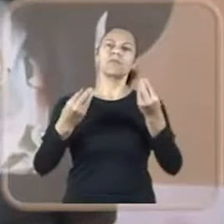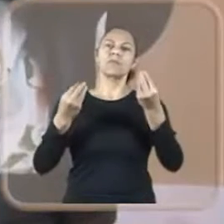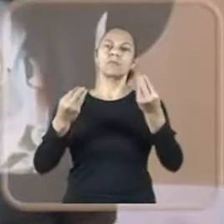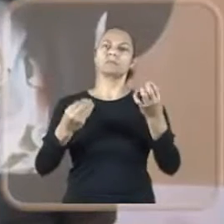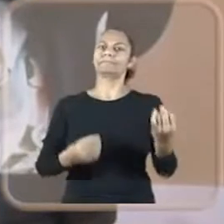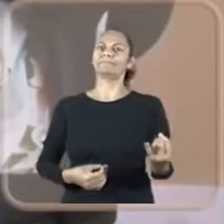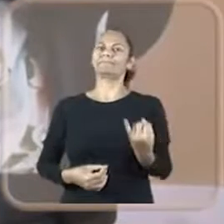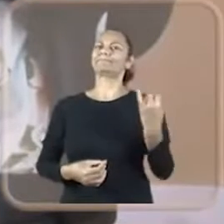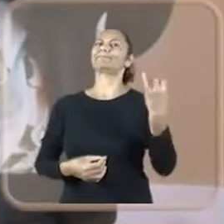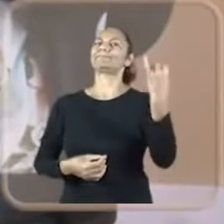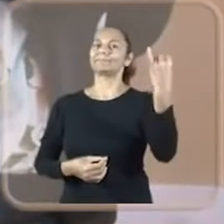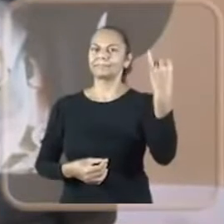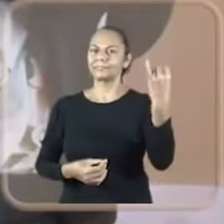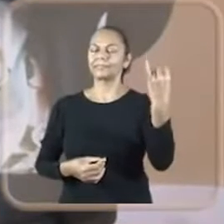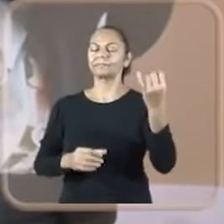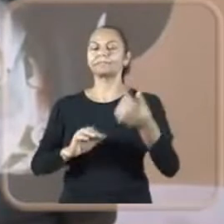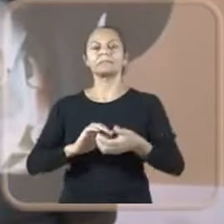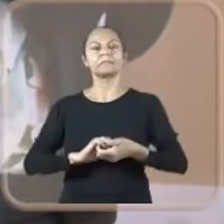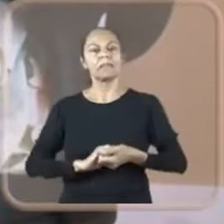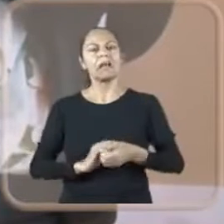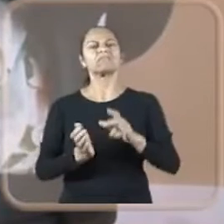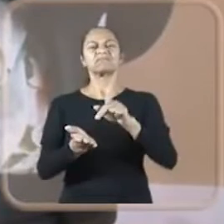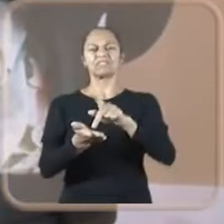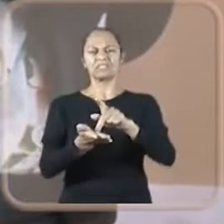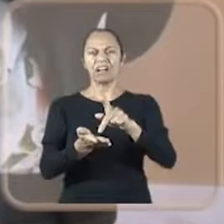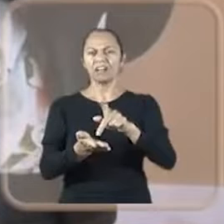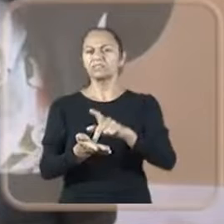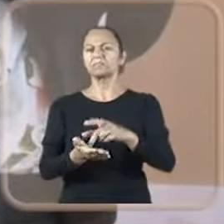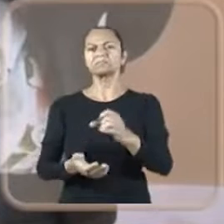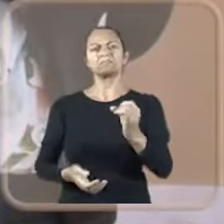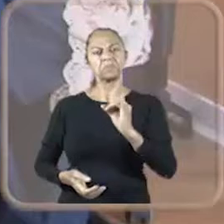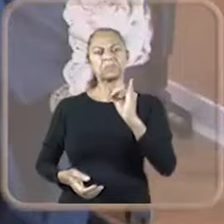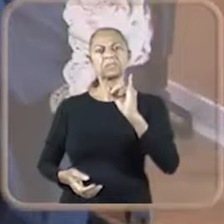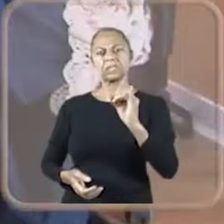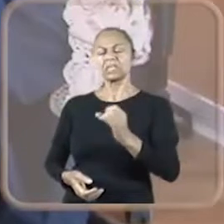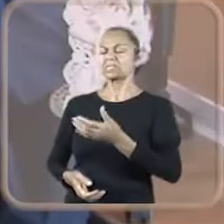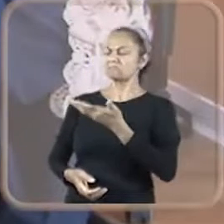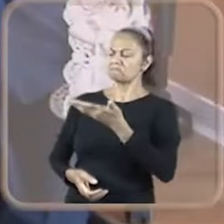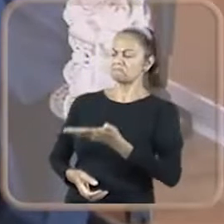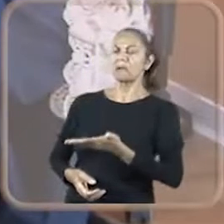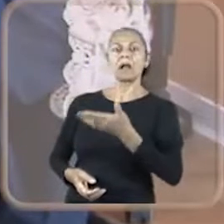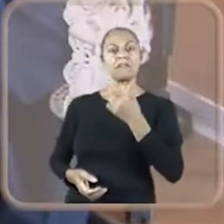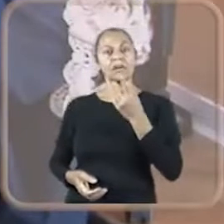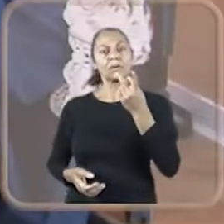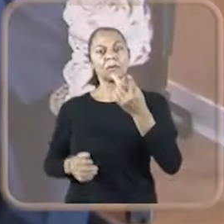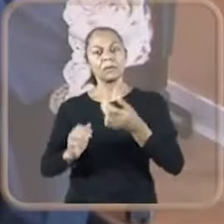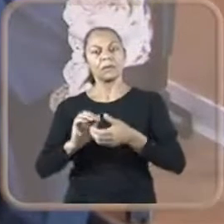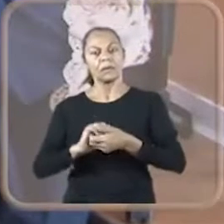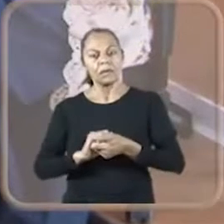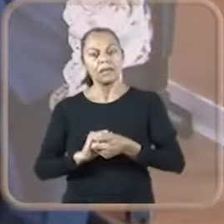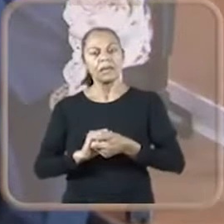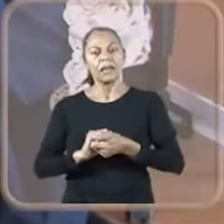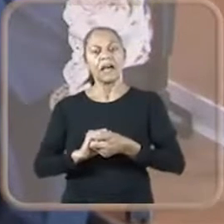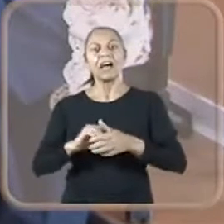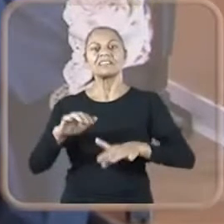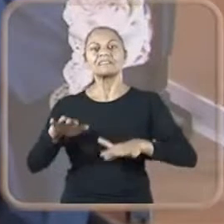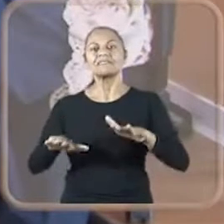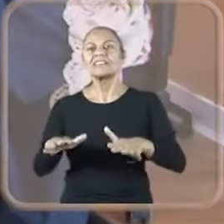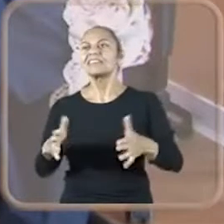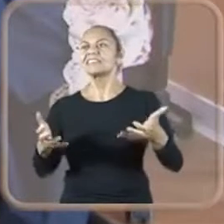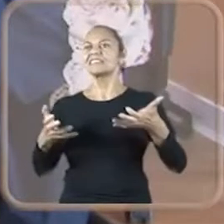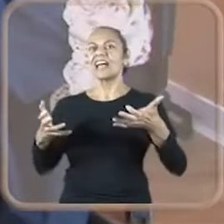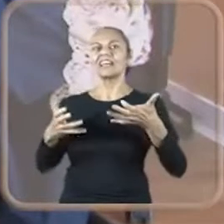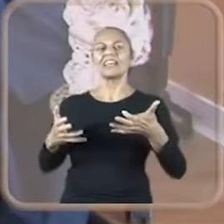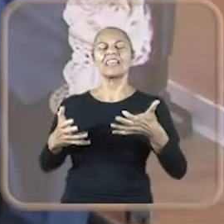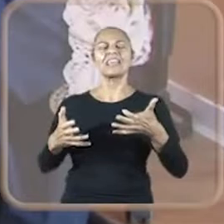Tão importante o que a doutora Patrícia falou, porque hoje a gente já... aquilo que você falou, a gente vai escutando o outro, já querendo já